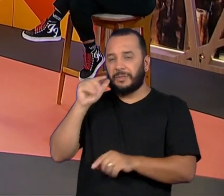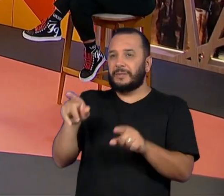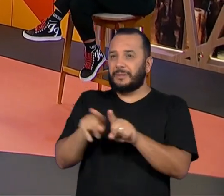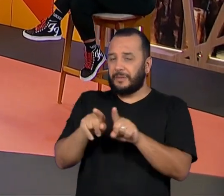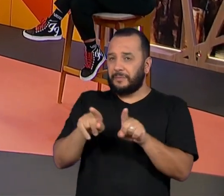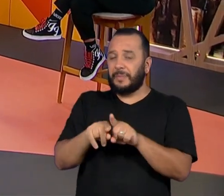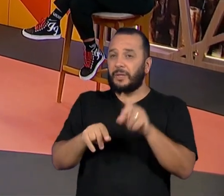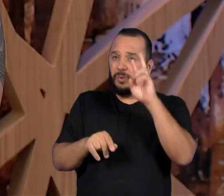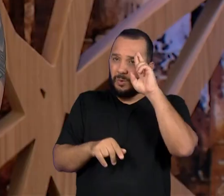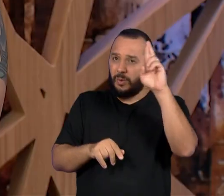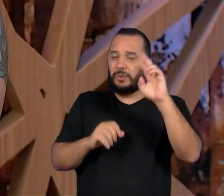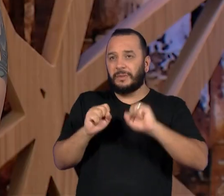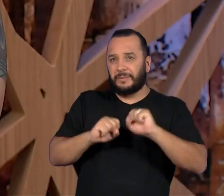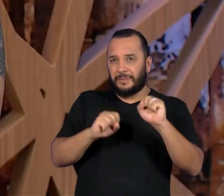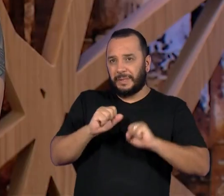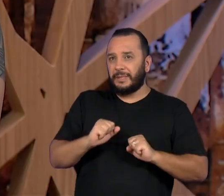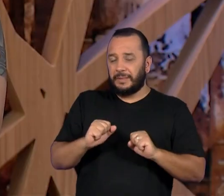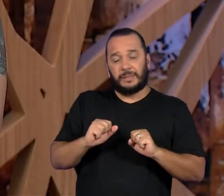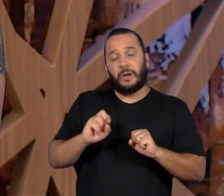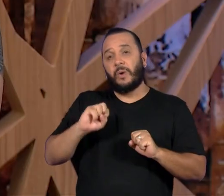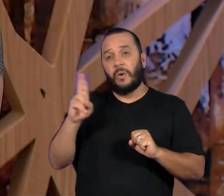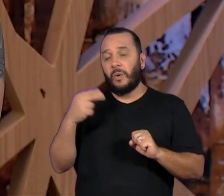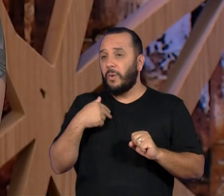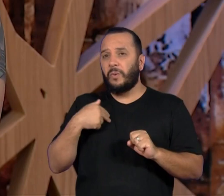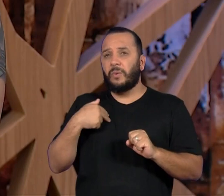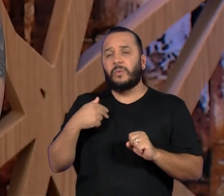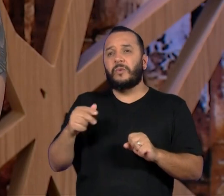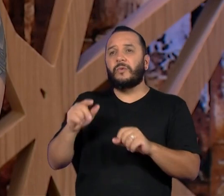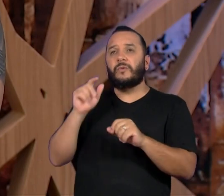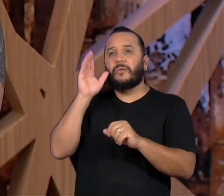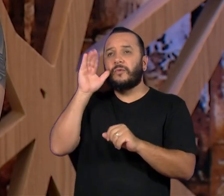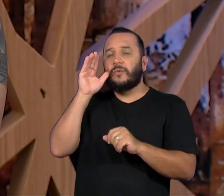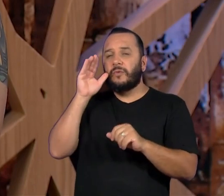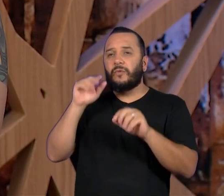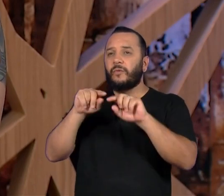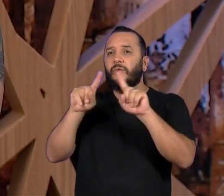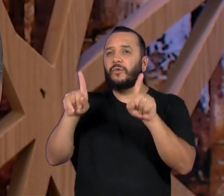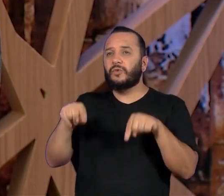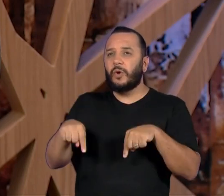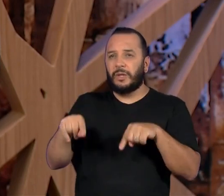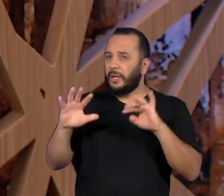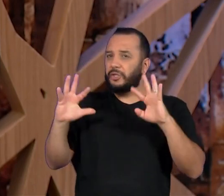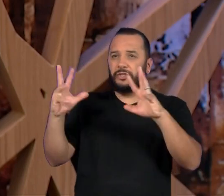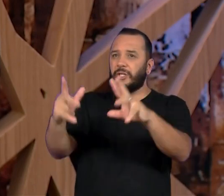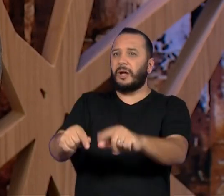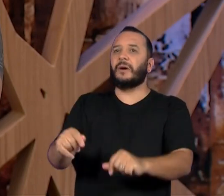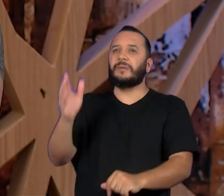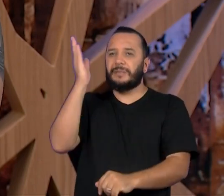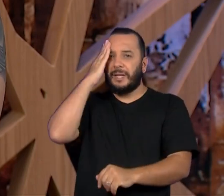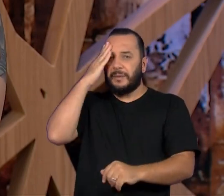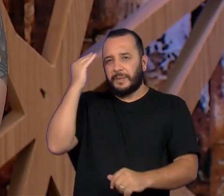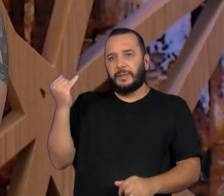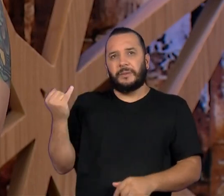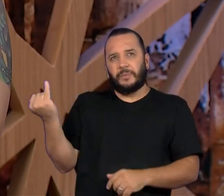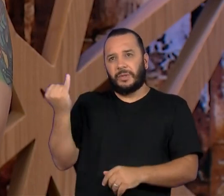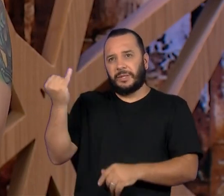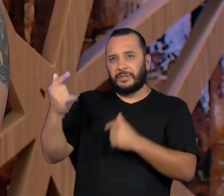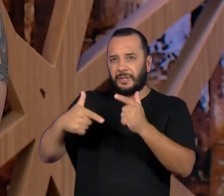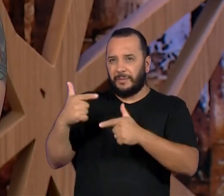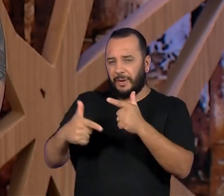de serviço em geral, para que eles entendam a importância do trabalho deles, para que eles entendam a necessidade de se valorizar, para